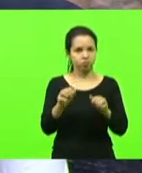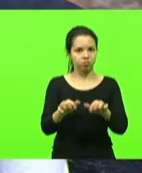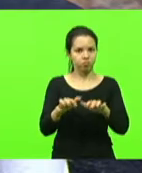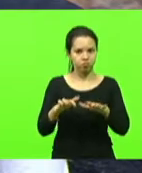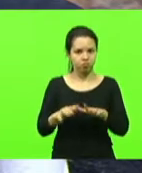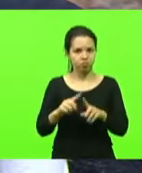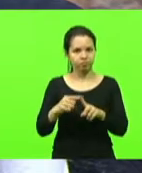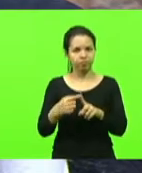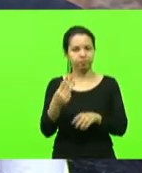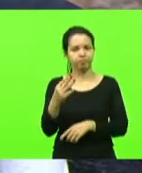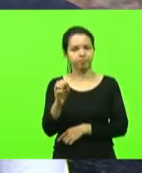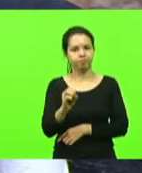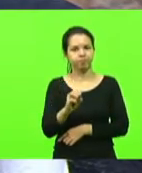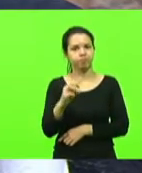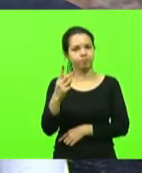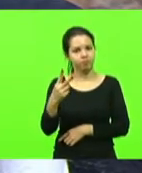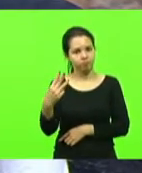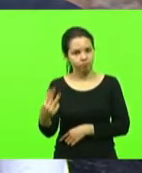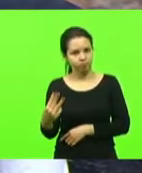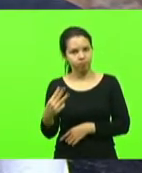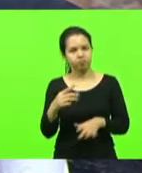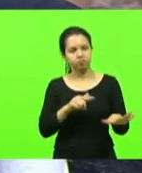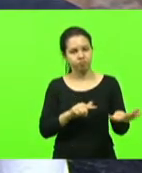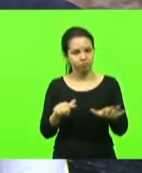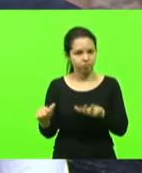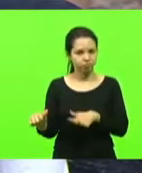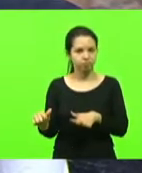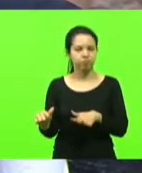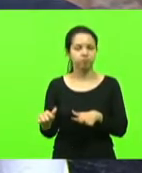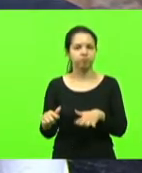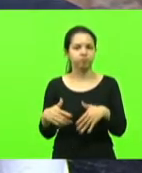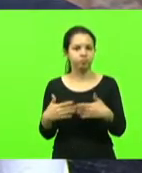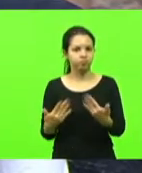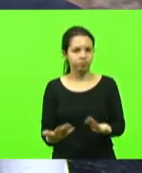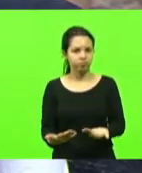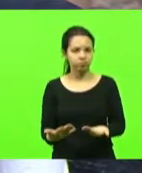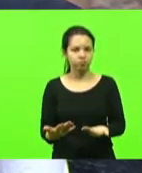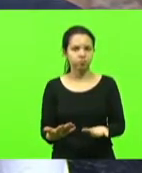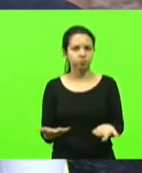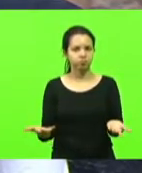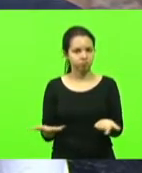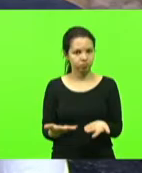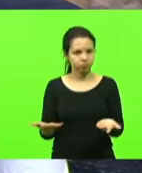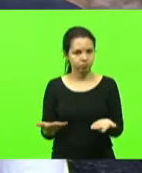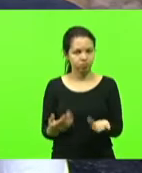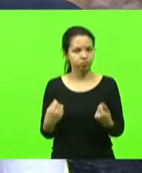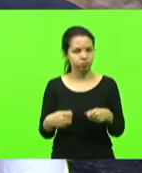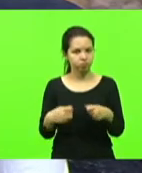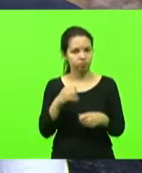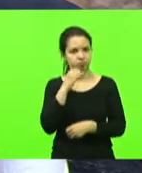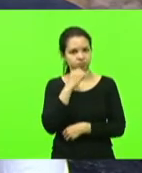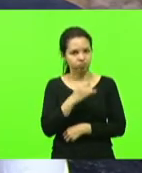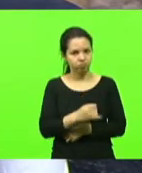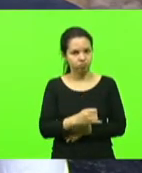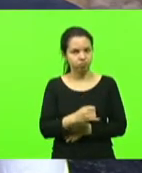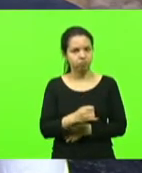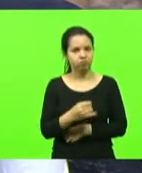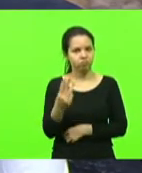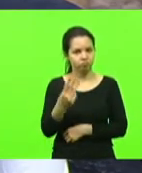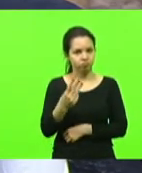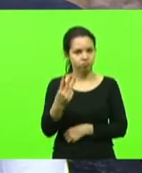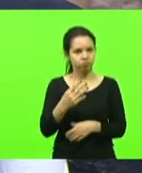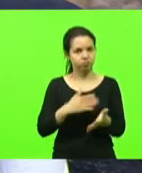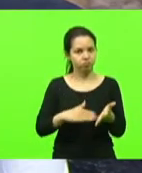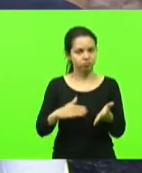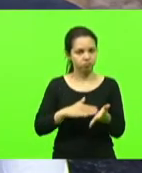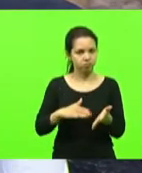30 segundos, deputado. 23 semanas. Então, é assim, olha, e agora resta dizer também que ele chega na mão do terceiro secretário,